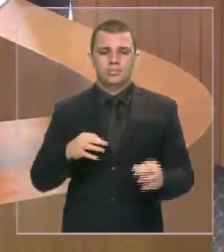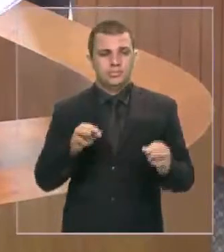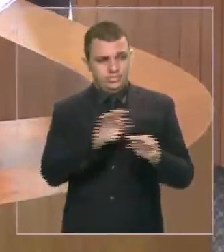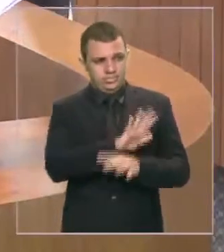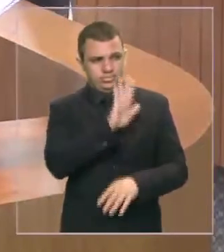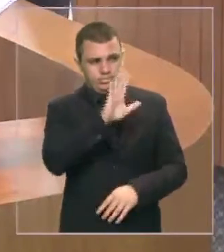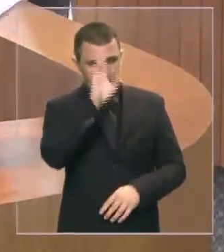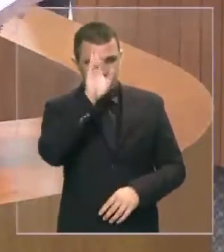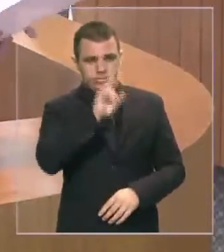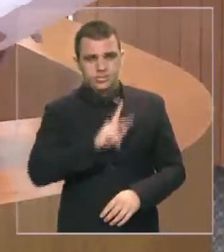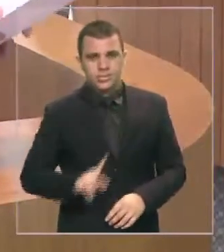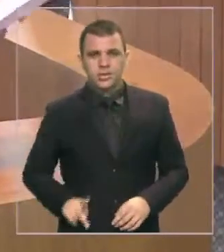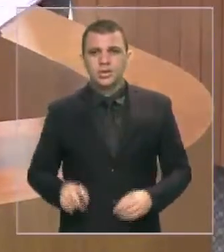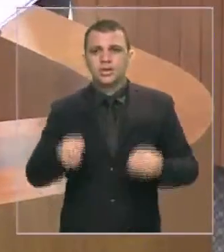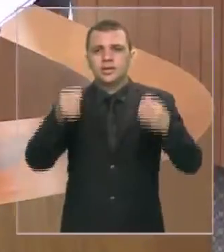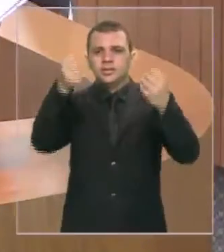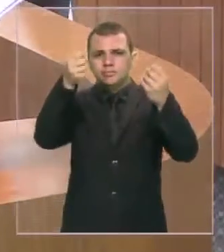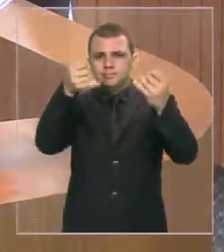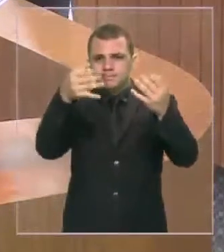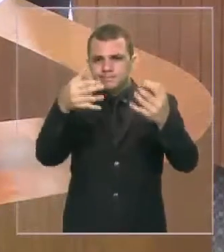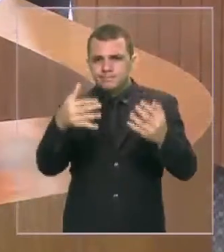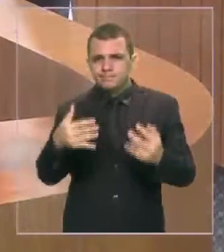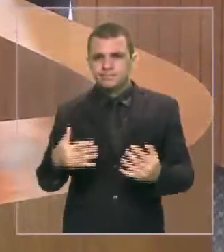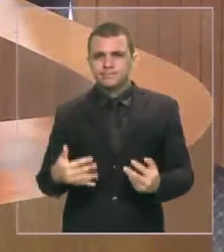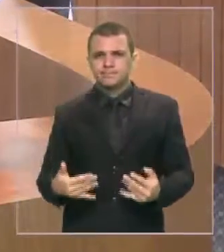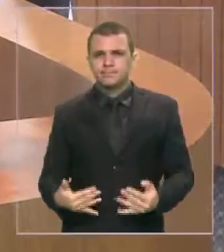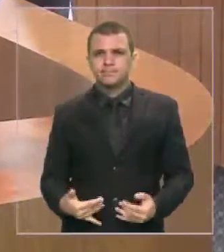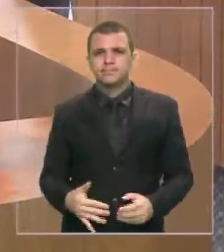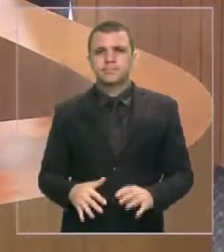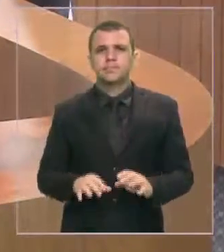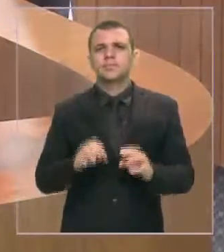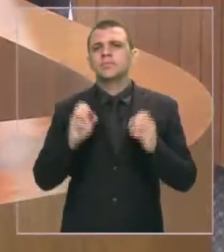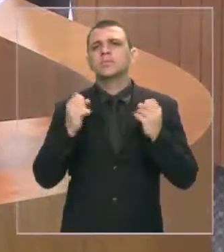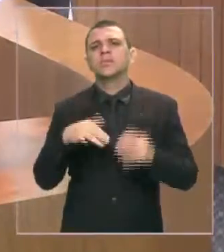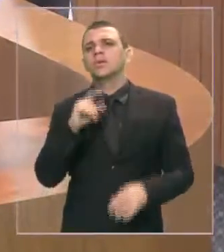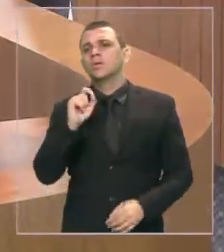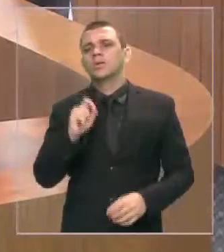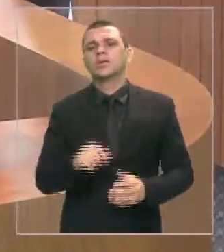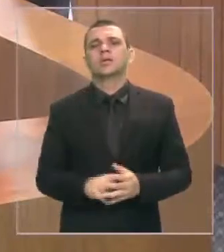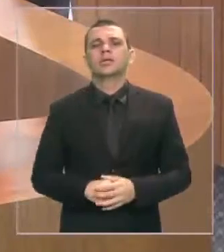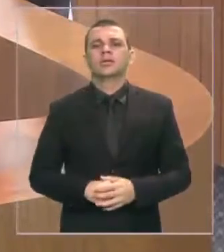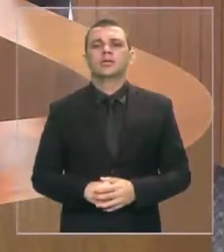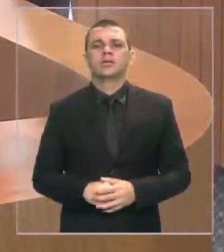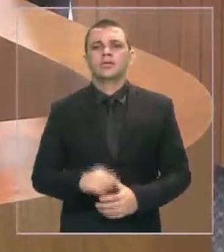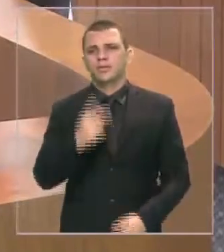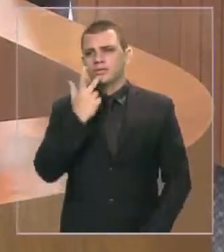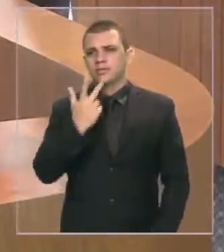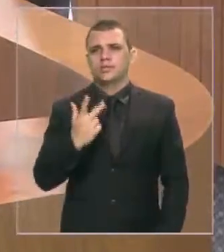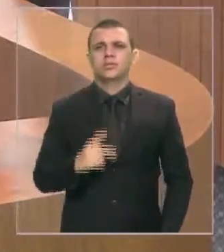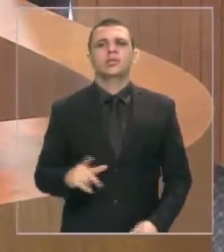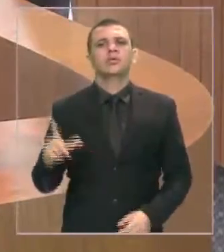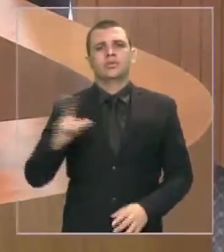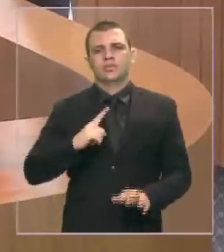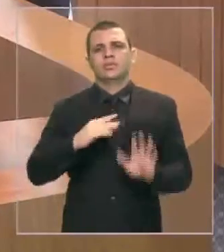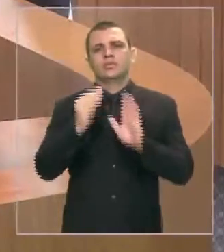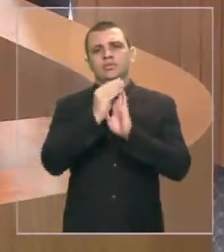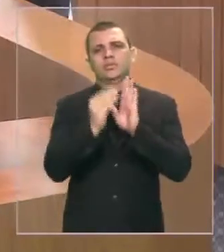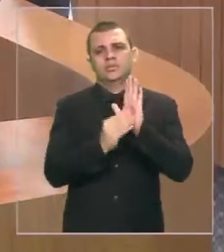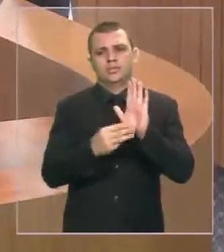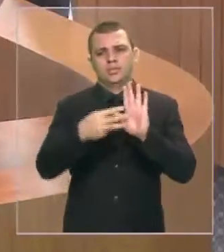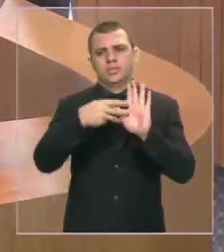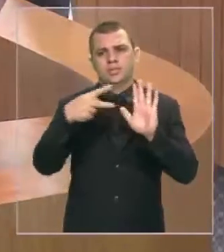fez uma explanação. O que ele disse aqui? Ele disse que faz-se iminente a edição da presente medida provisória, que é a